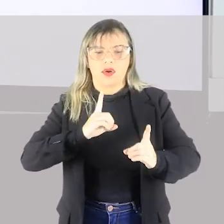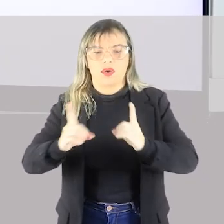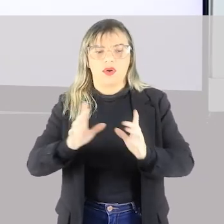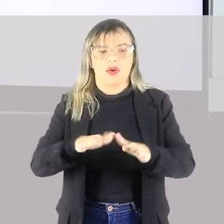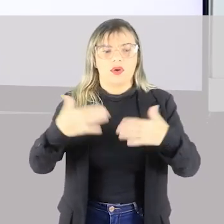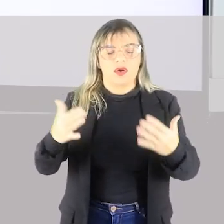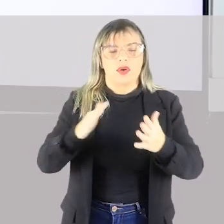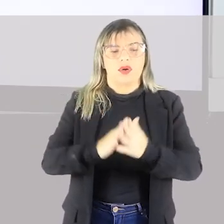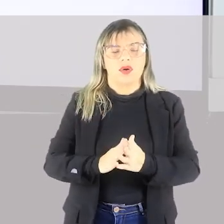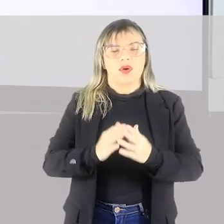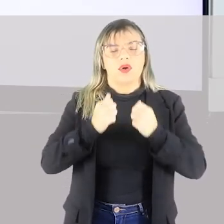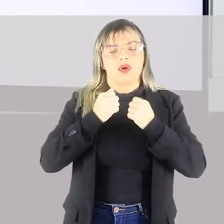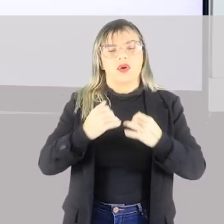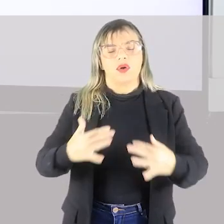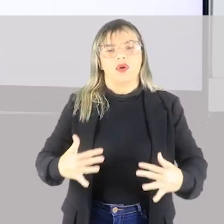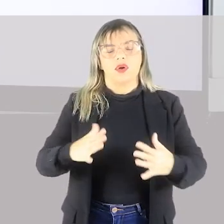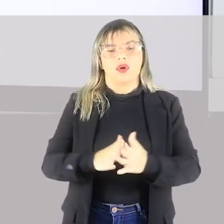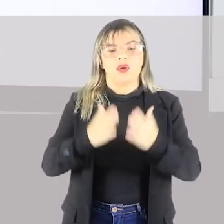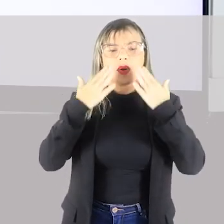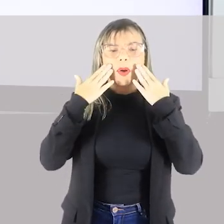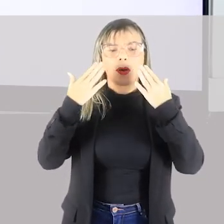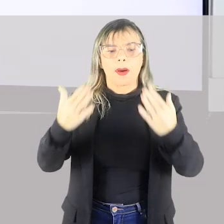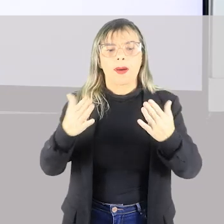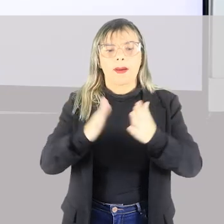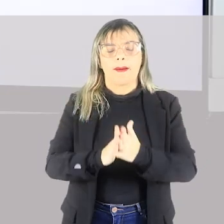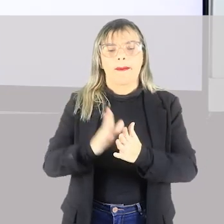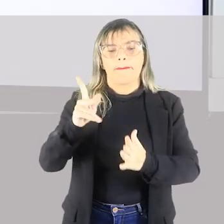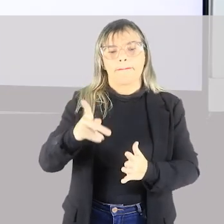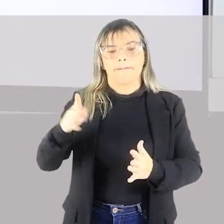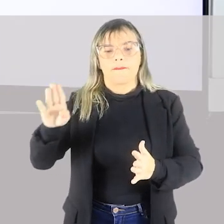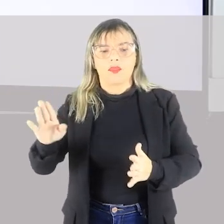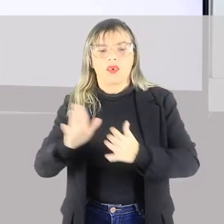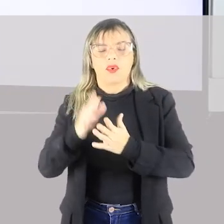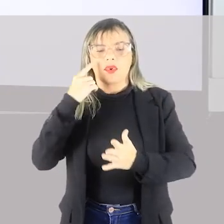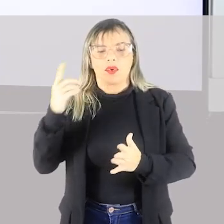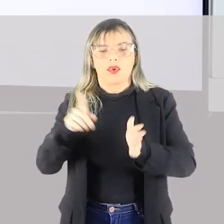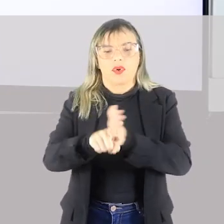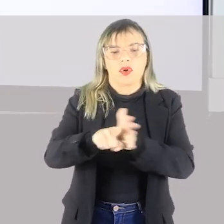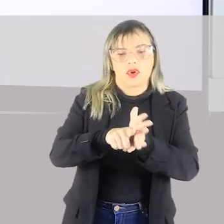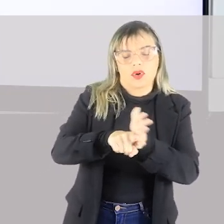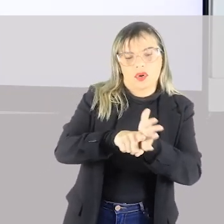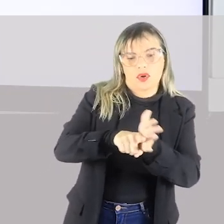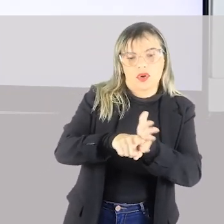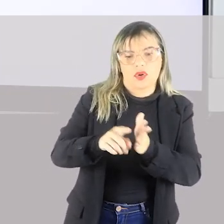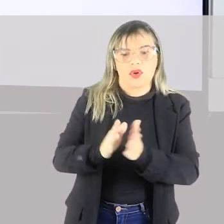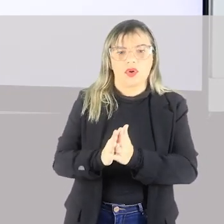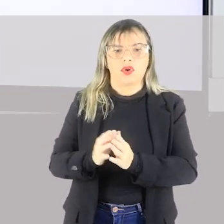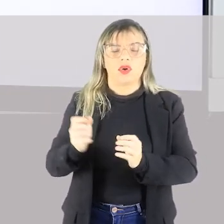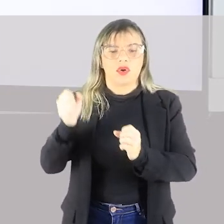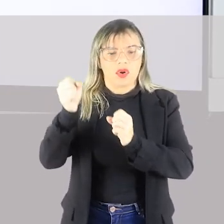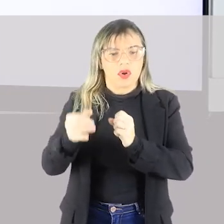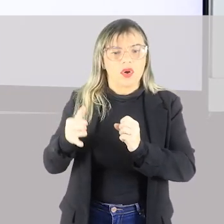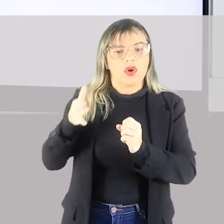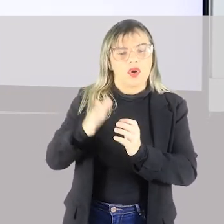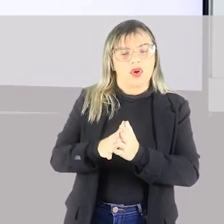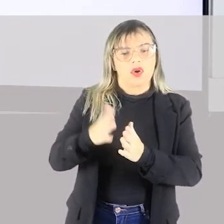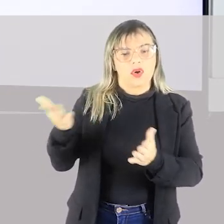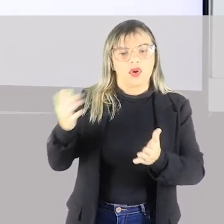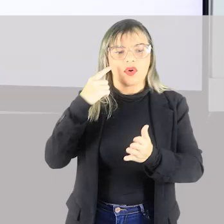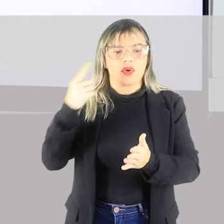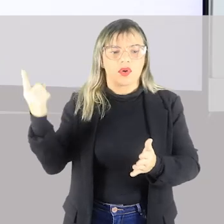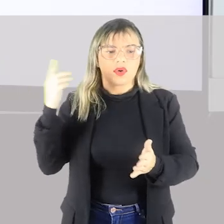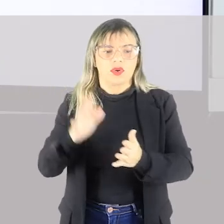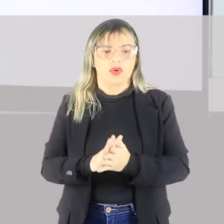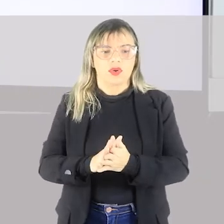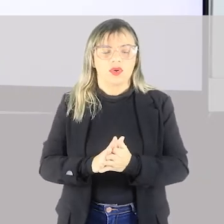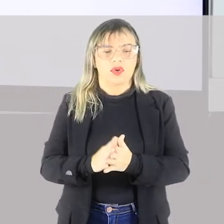audiências públicas, consultas, conferências sobre assuntos de interesse urbano também, iniciativa popular de projeto de lei e